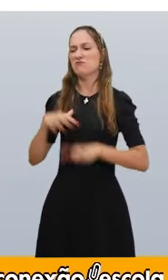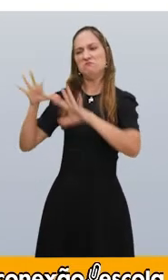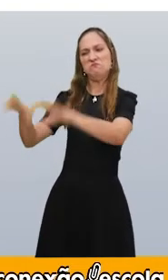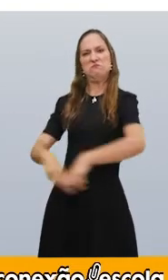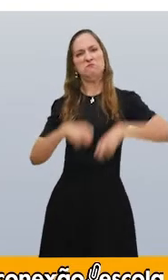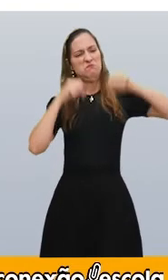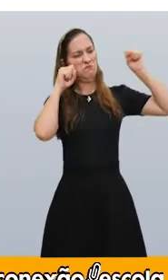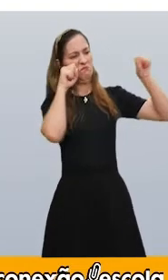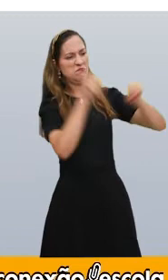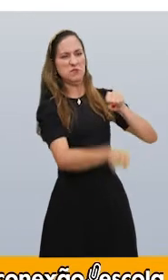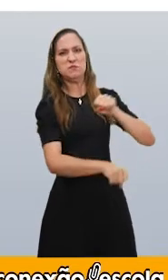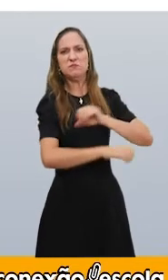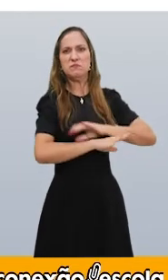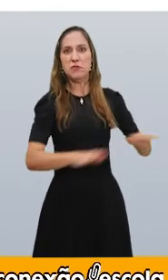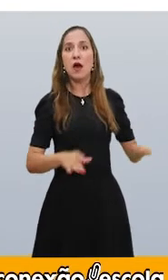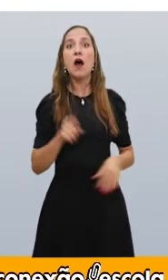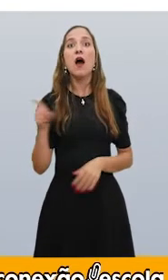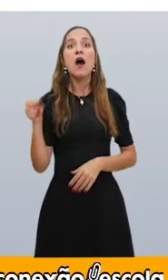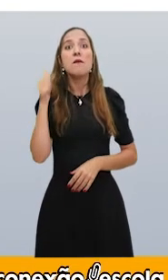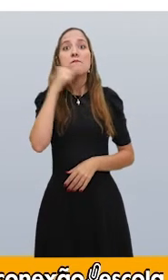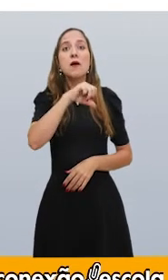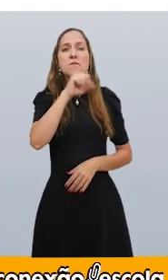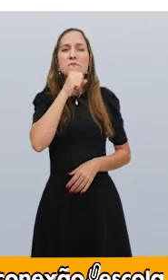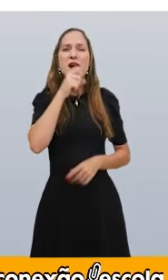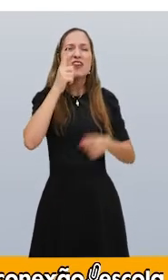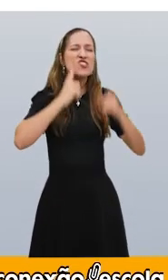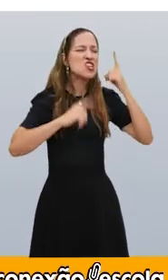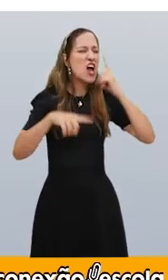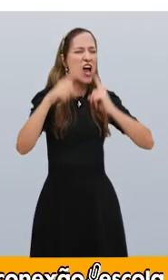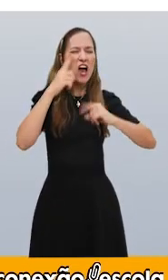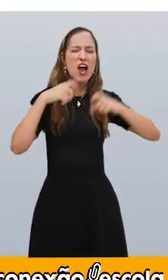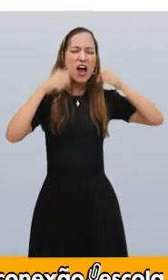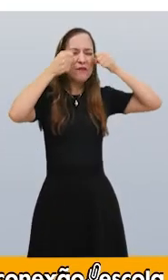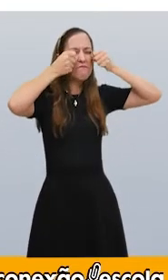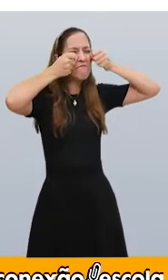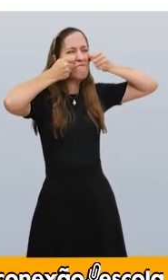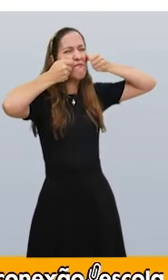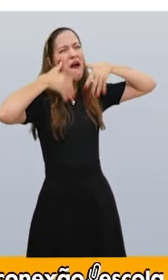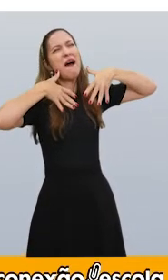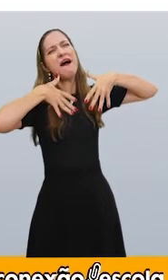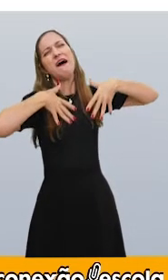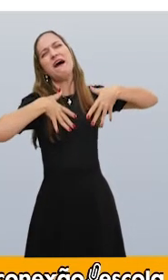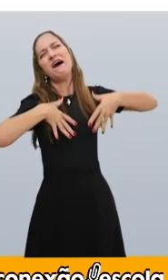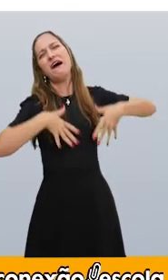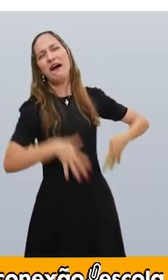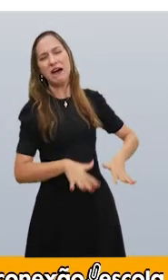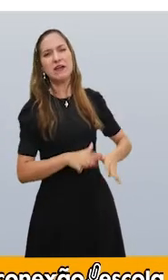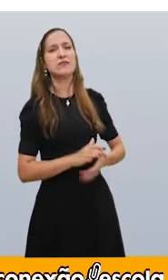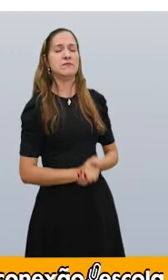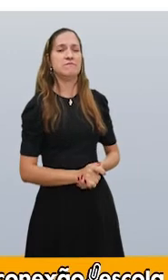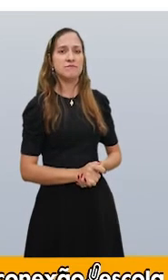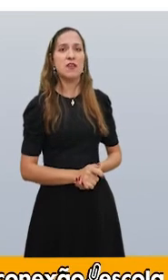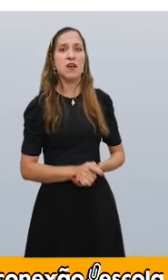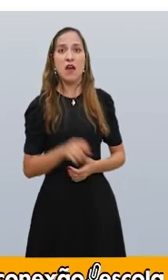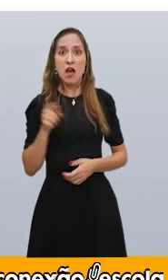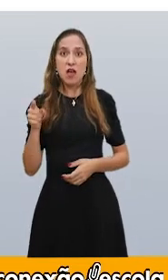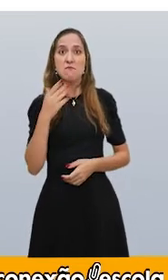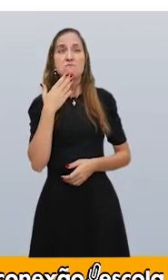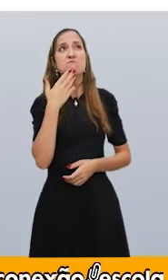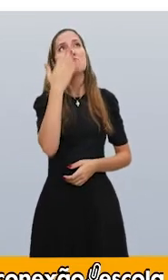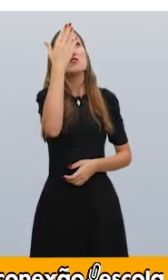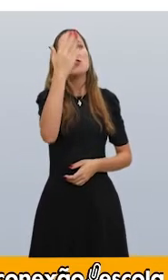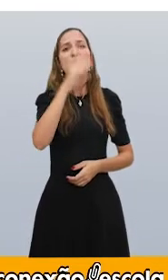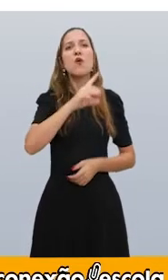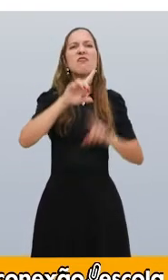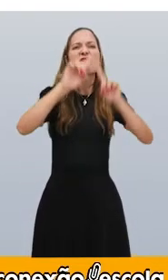foi sacrificada. Iaçá passou o dia chorando. Então,